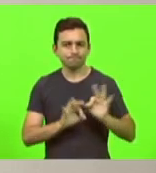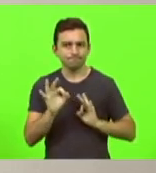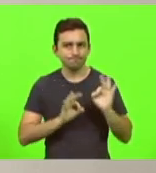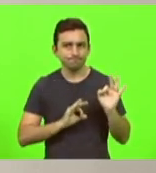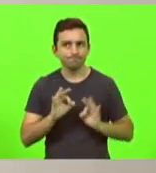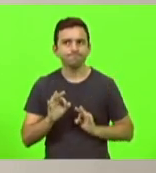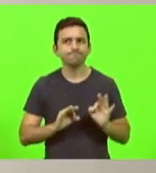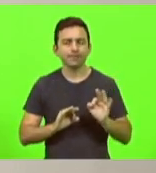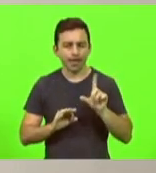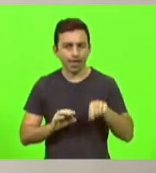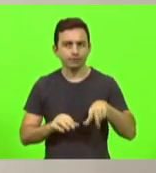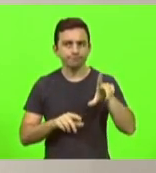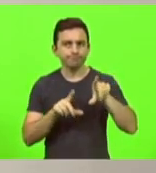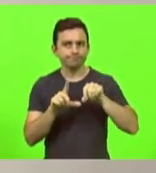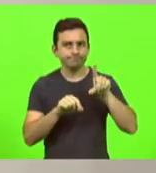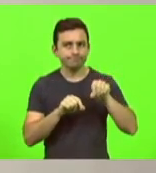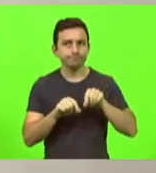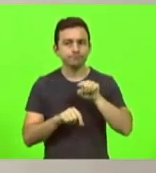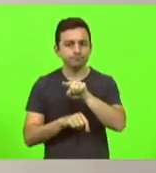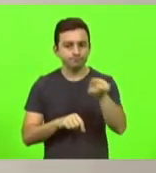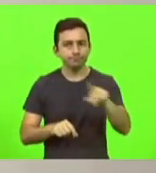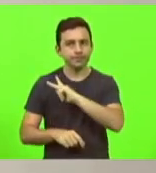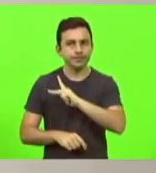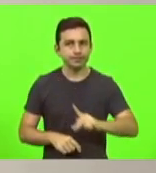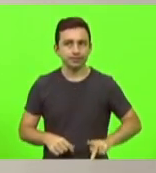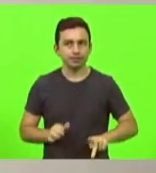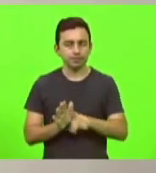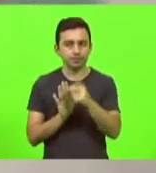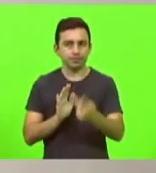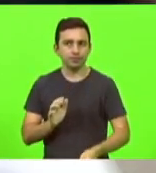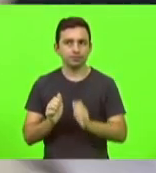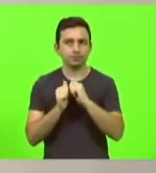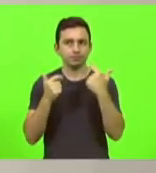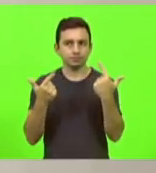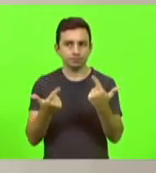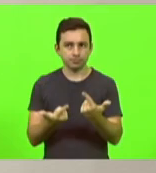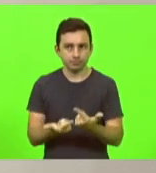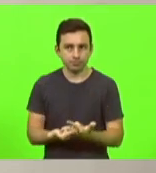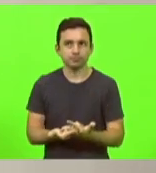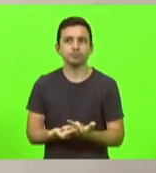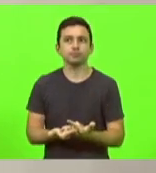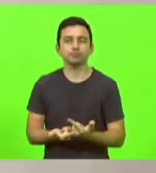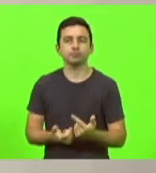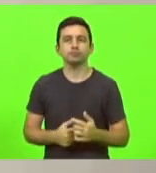da eleição para o cargo de presidente da Assembleia Legislativa de Santa Catarina.